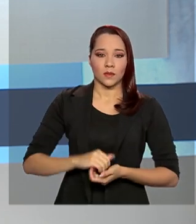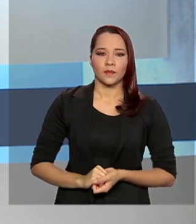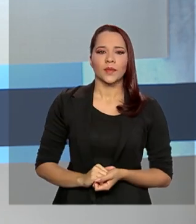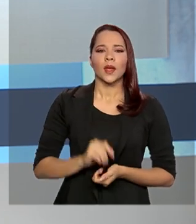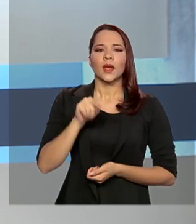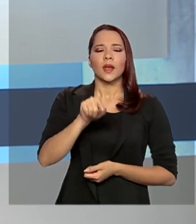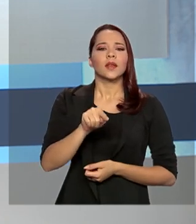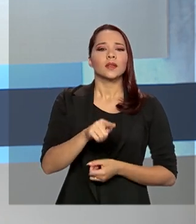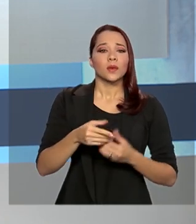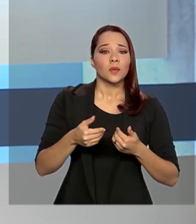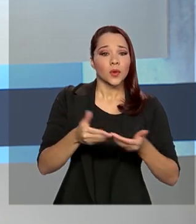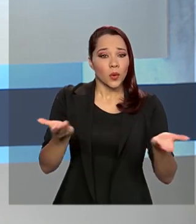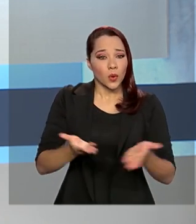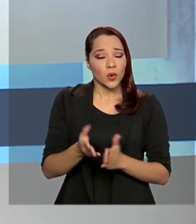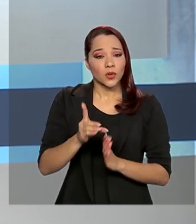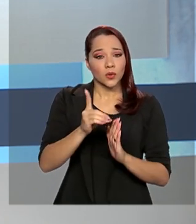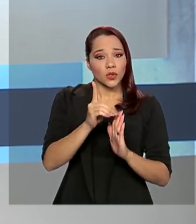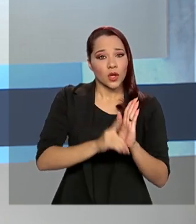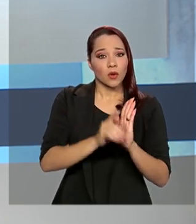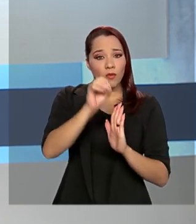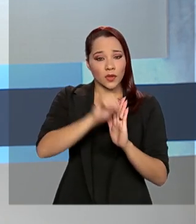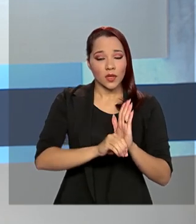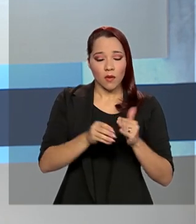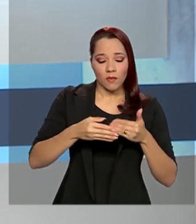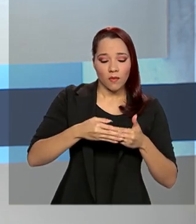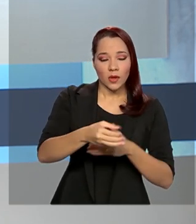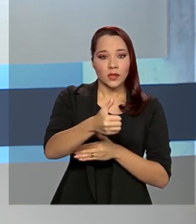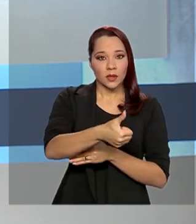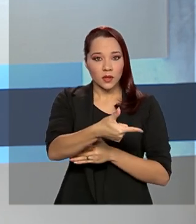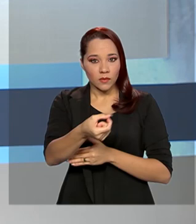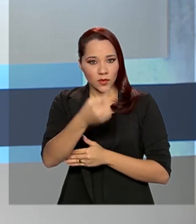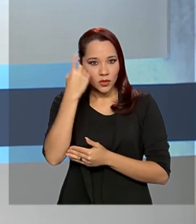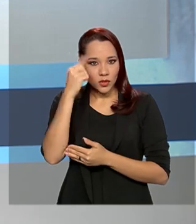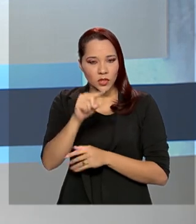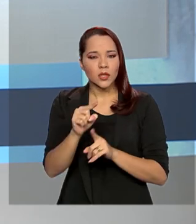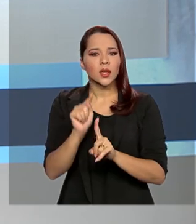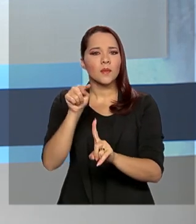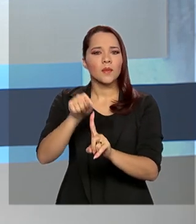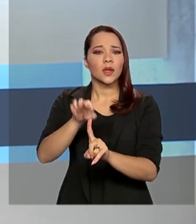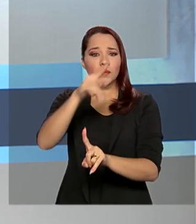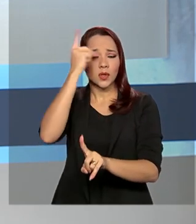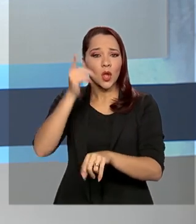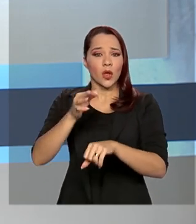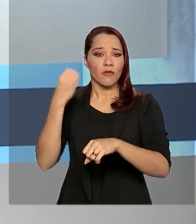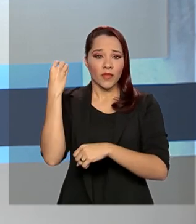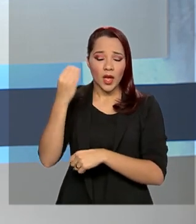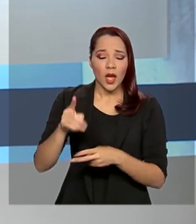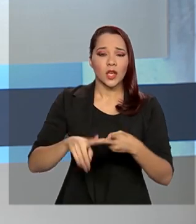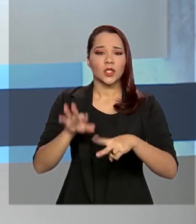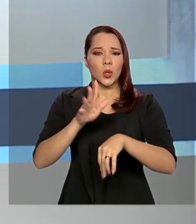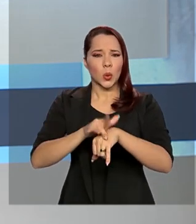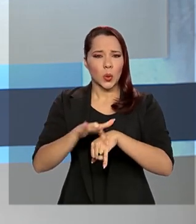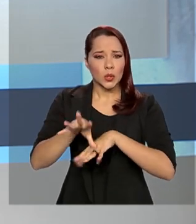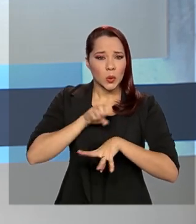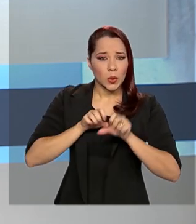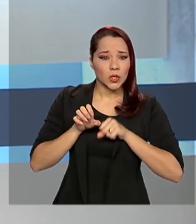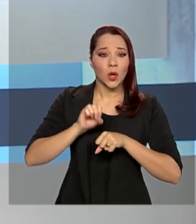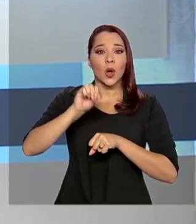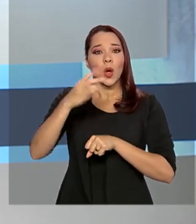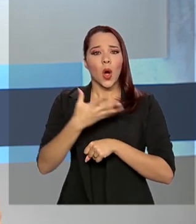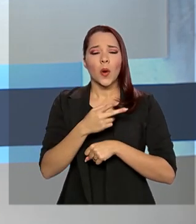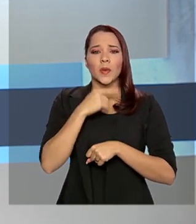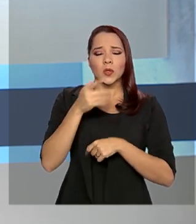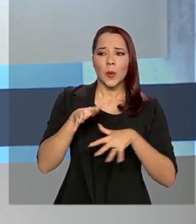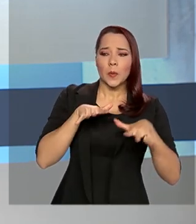A medida que saiu hoje no diário oficial vale por 120 dias e se aplica em casos de viagem, doença contagiosa ou